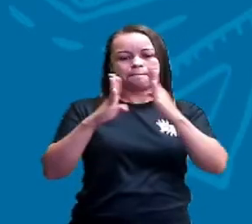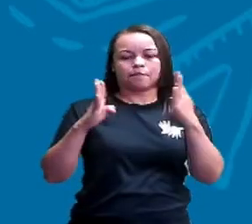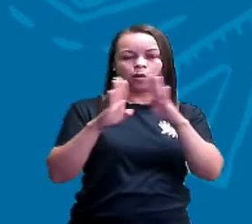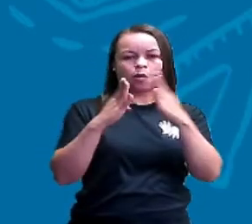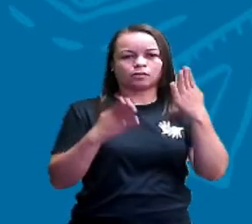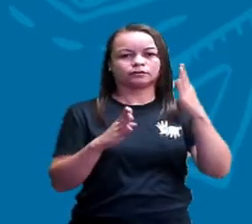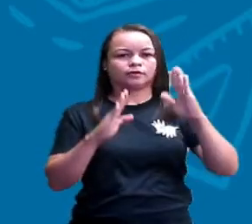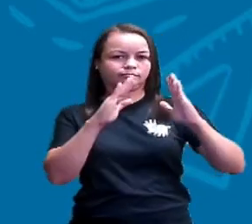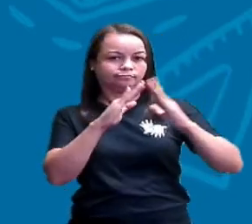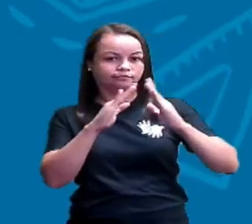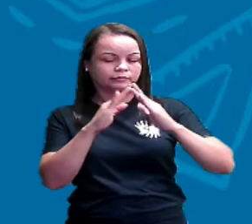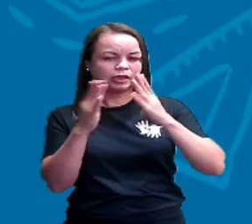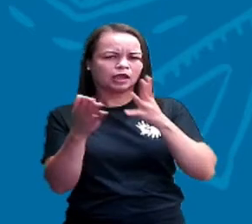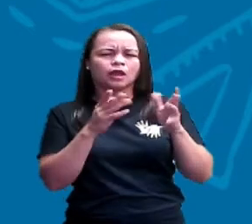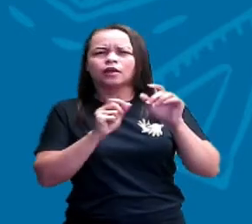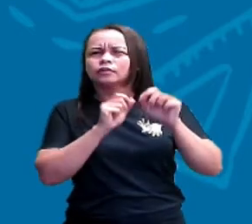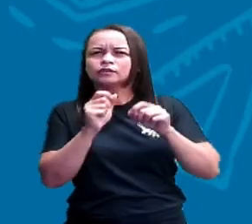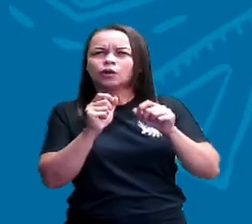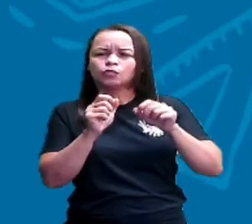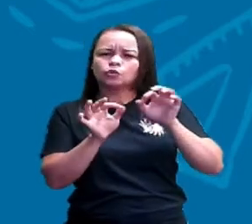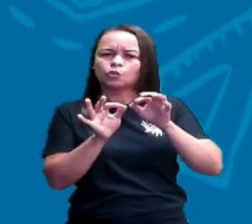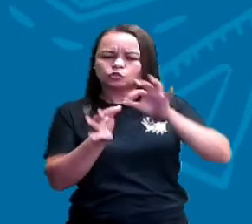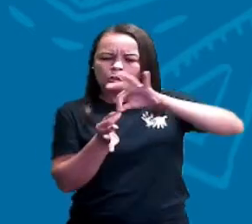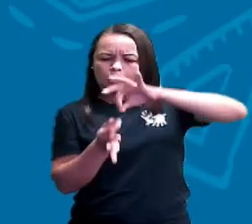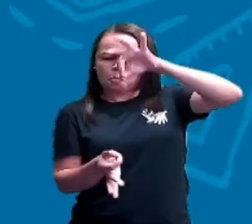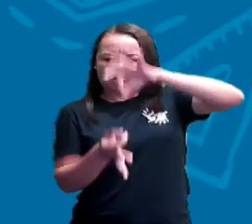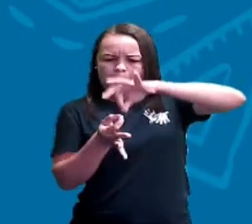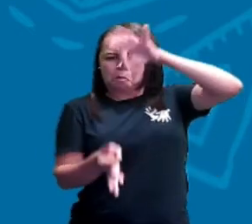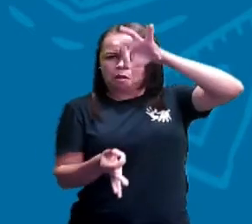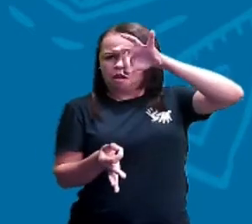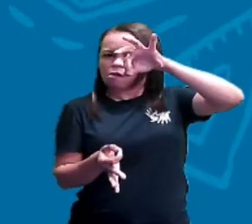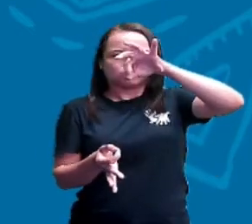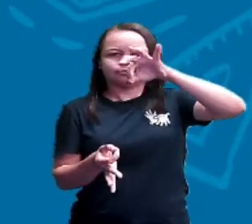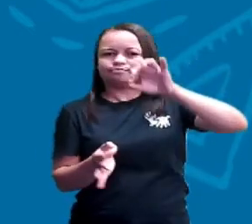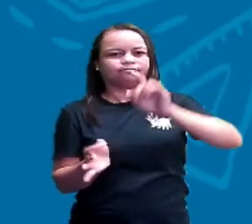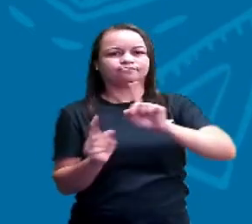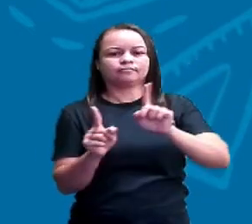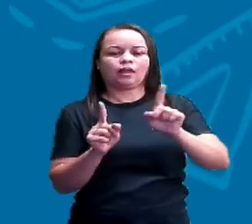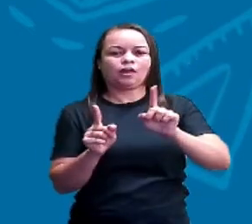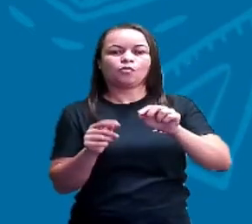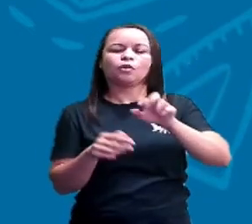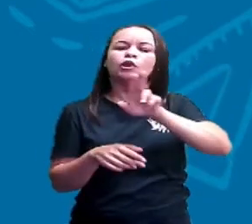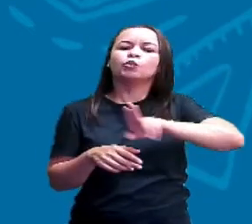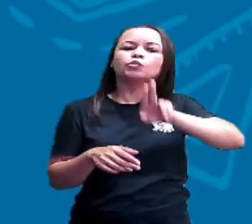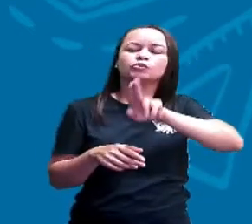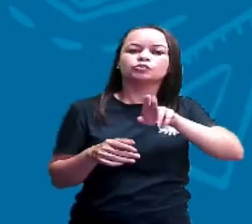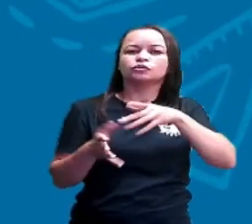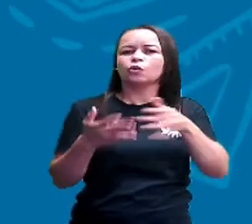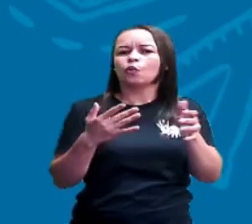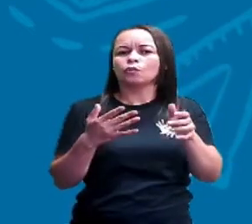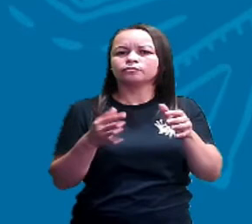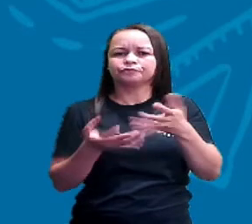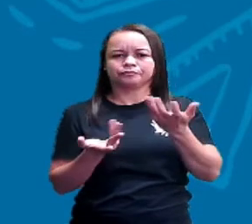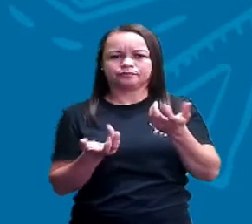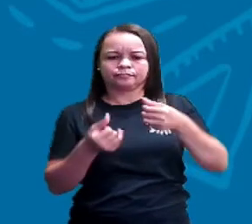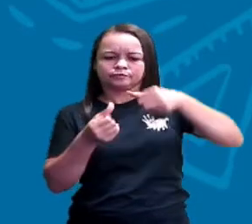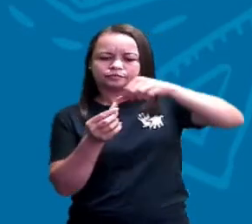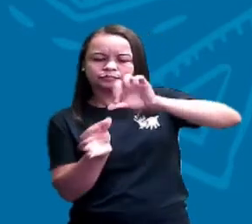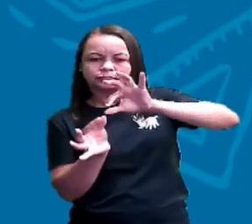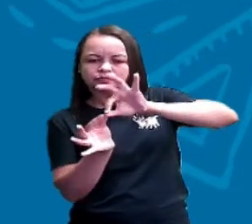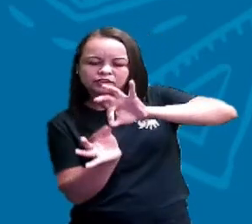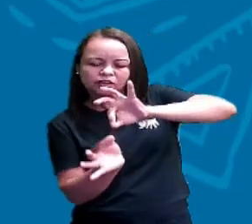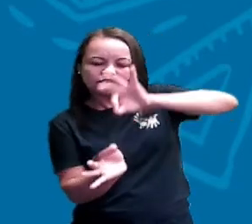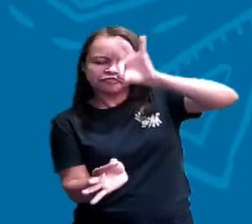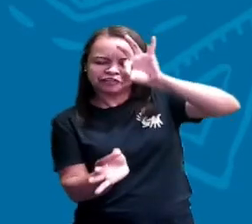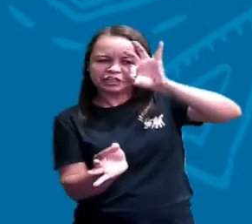não usou uma unidade de medida padronizada. Ele não usou. Ele não está com nenhuma fita